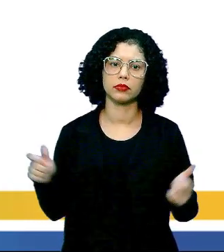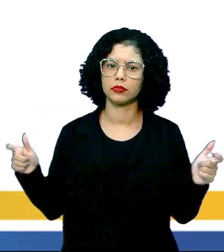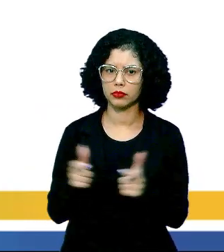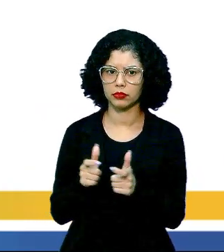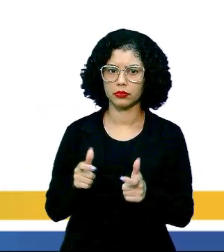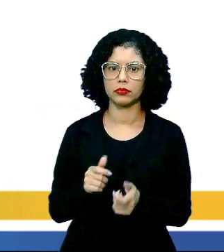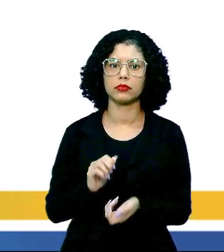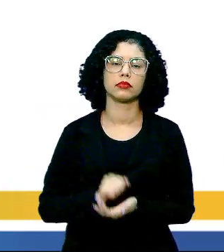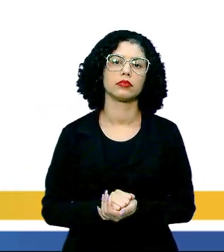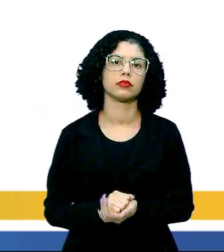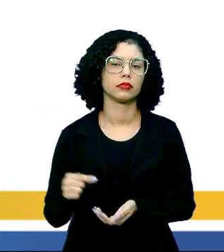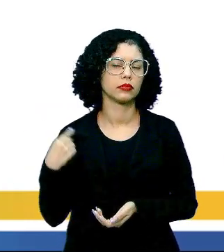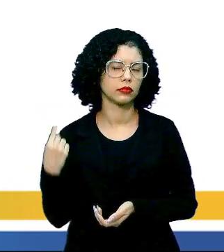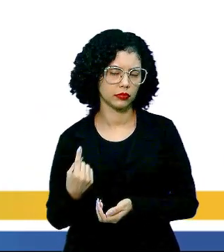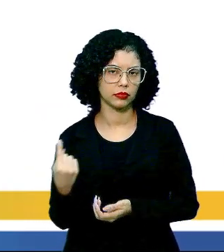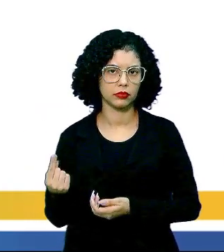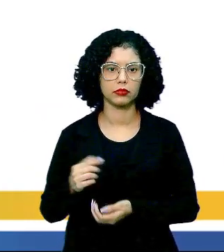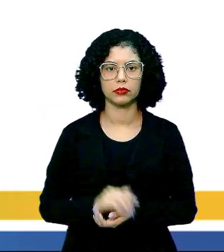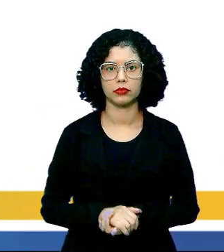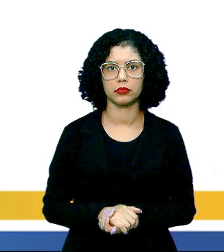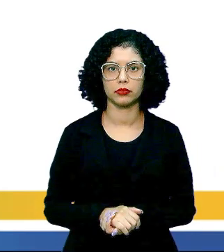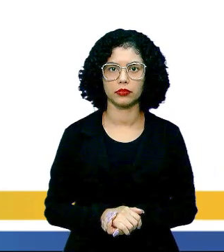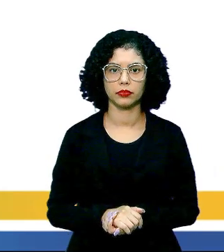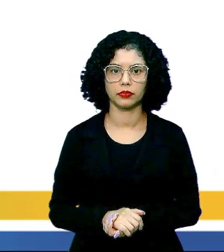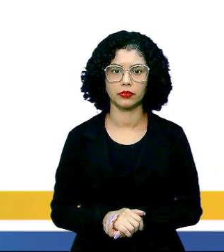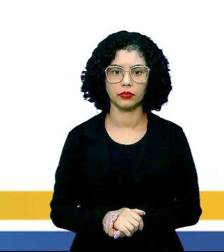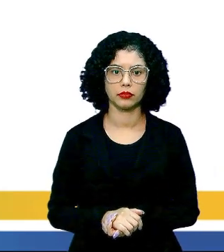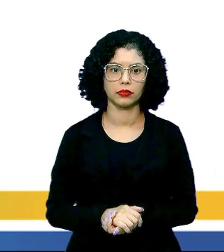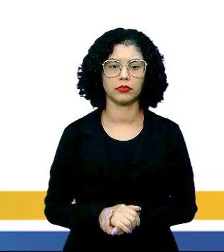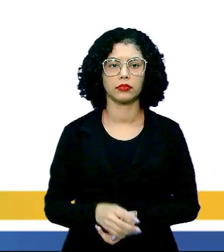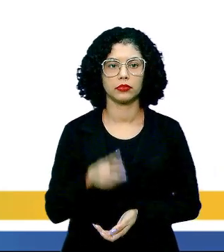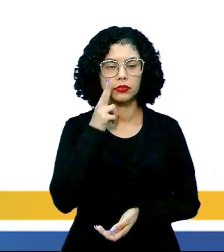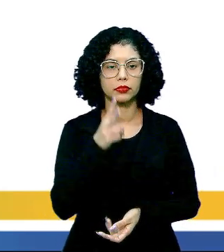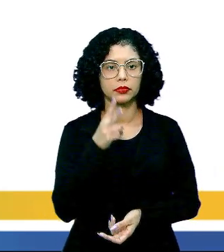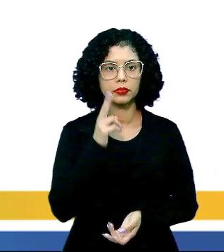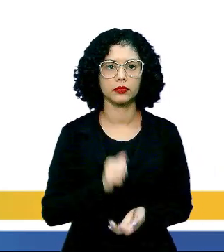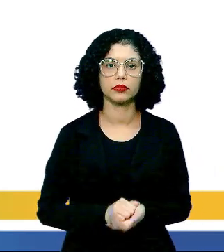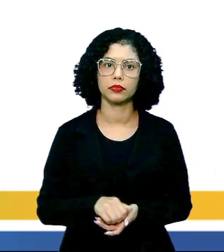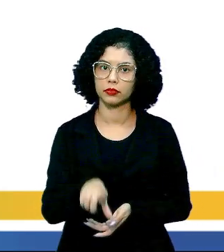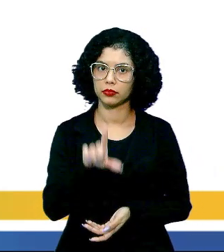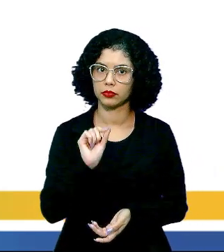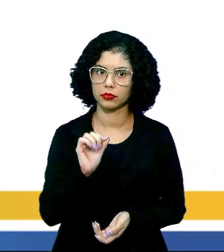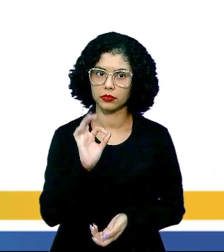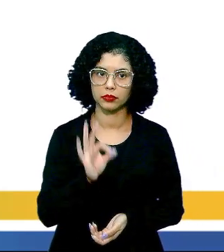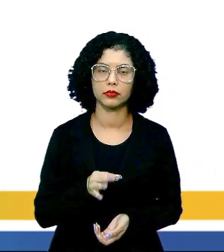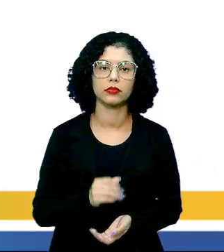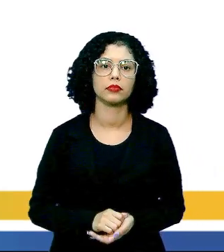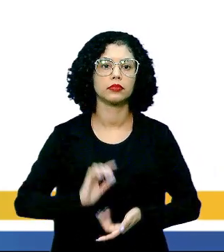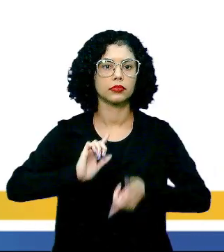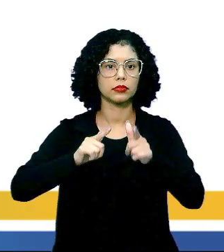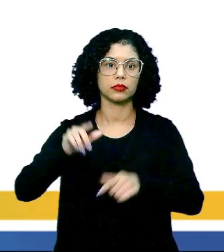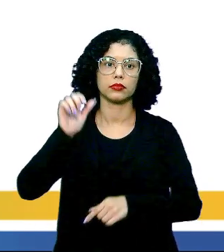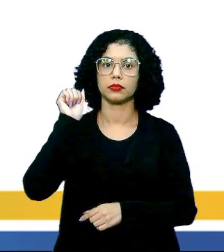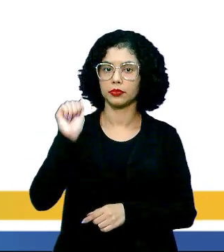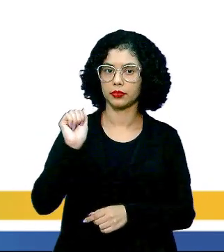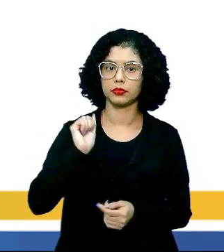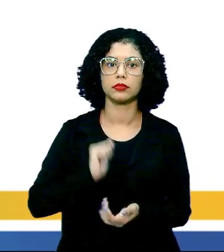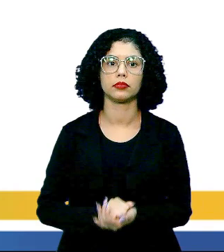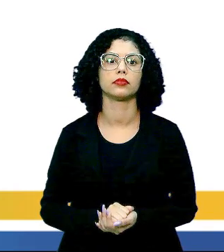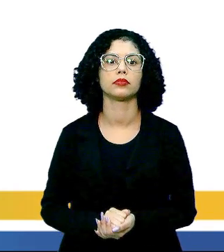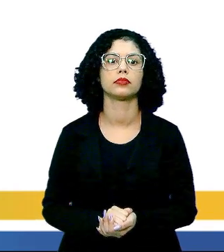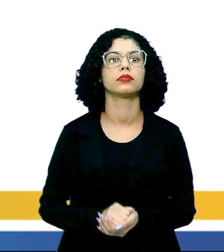globalização restringindo-se a casos individuais. Vamos observar a alternativa certa? Está na letra